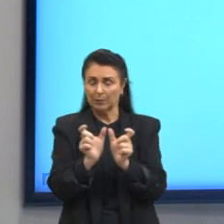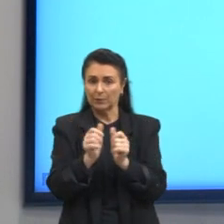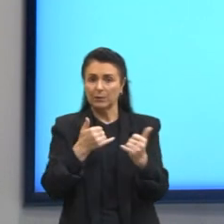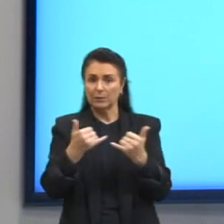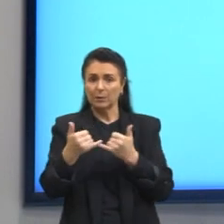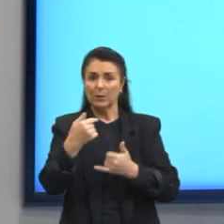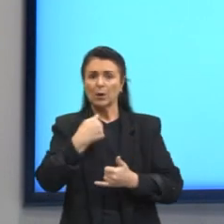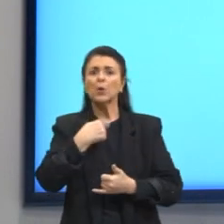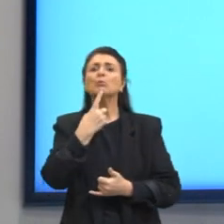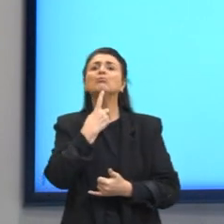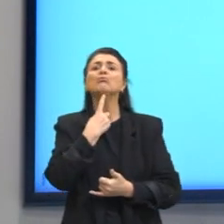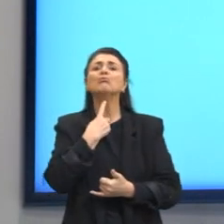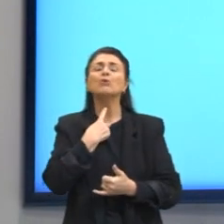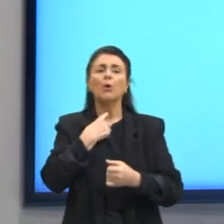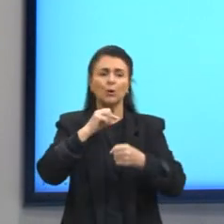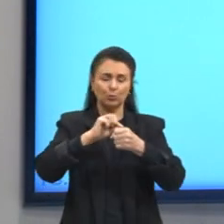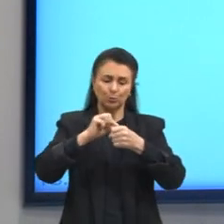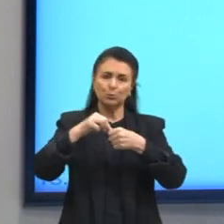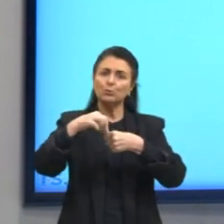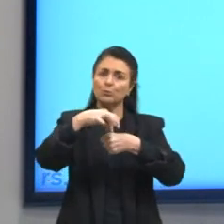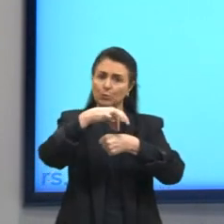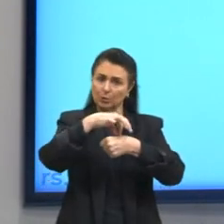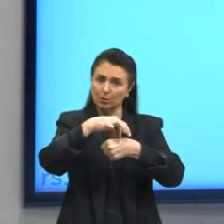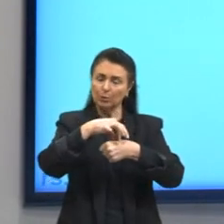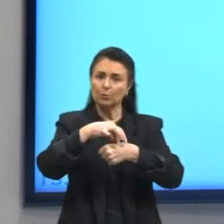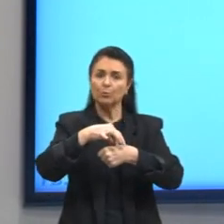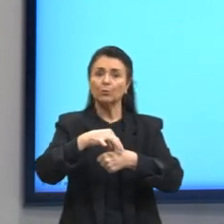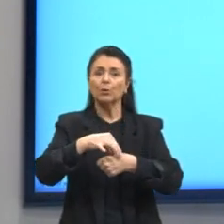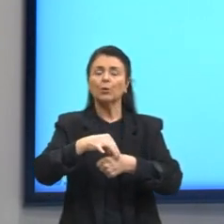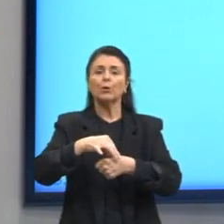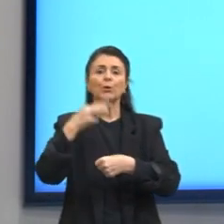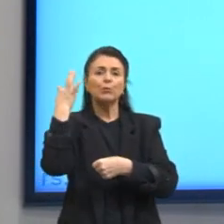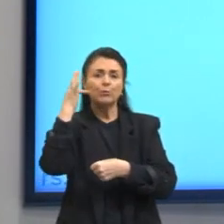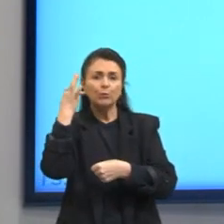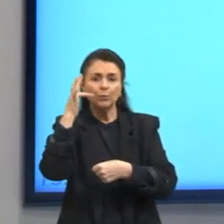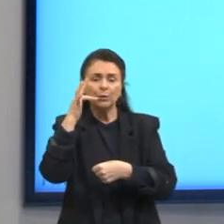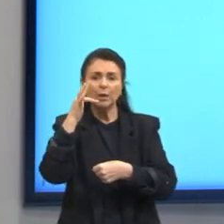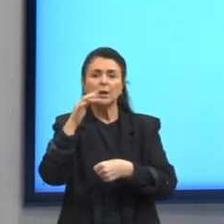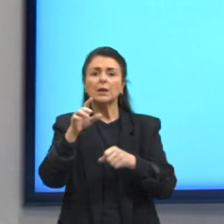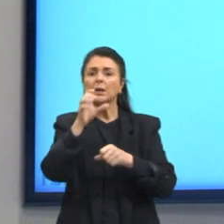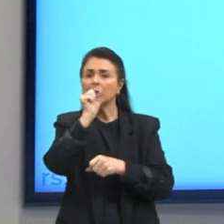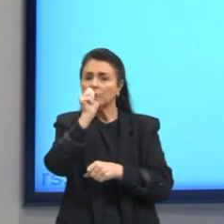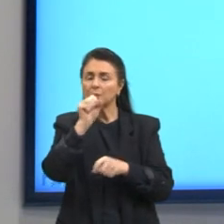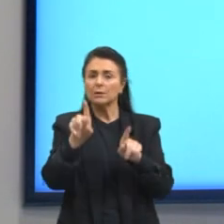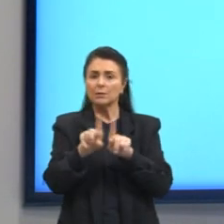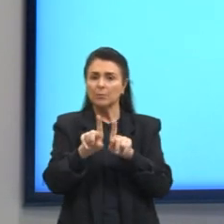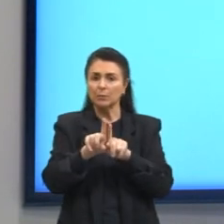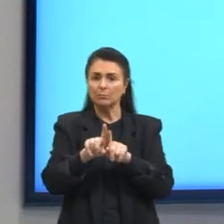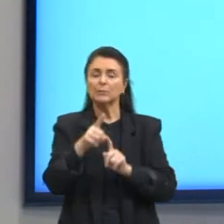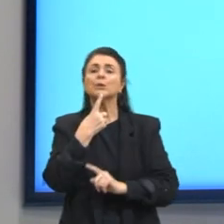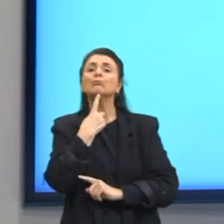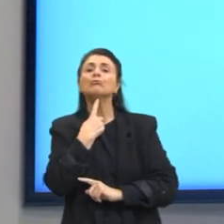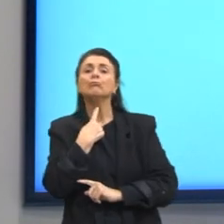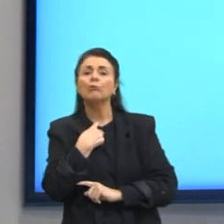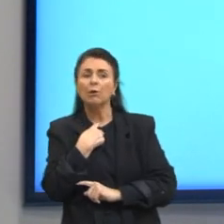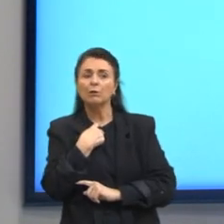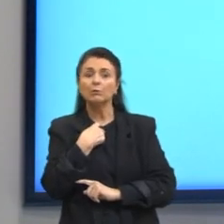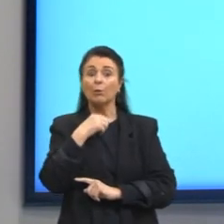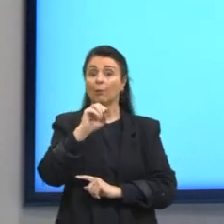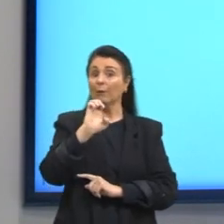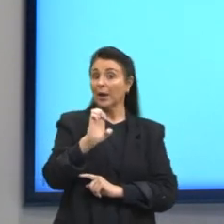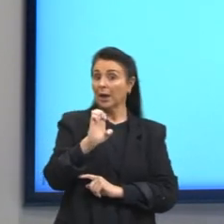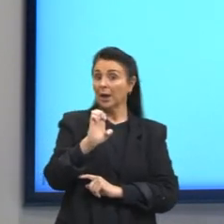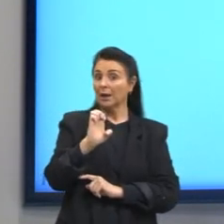morango e de laranja também tá então aqui quando eu falo gosto de morango e de